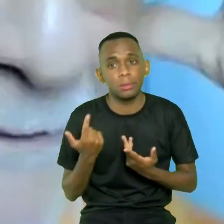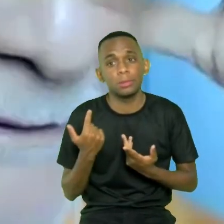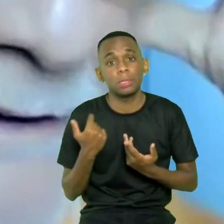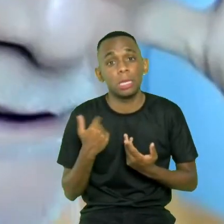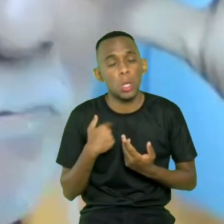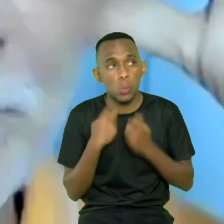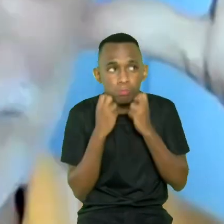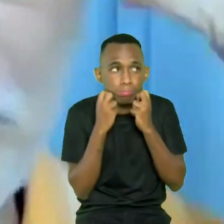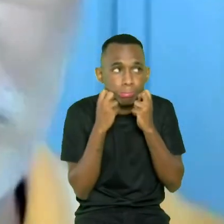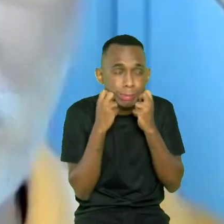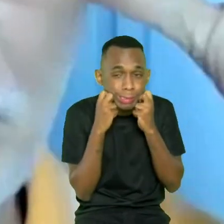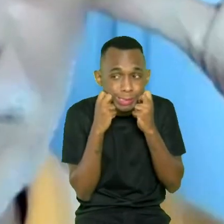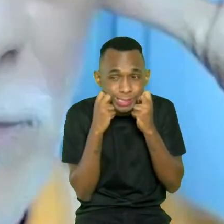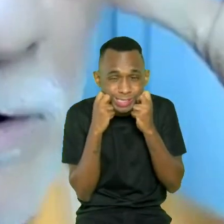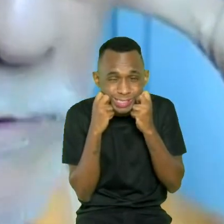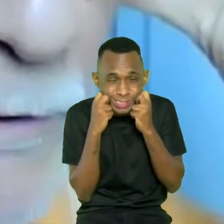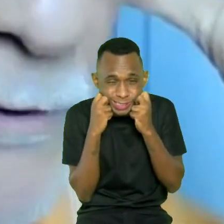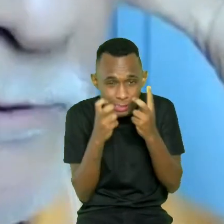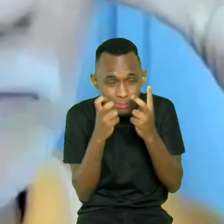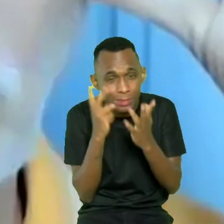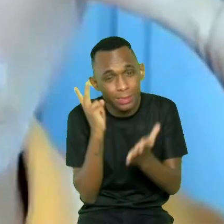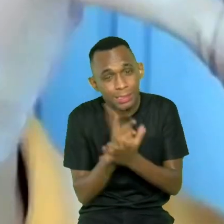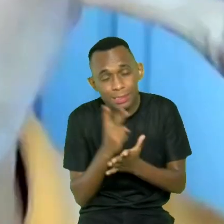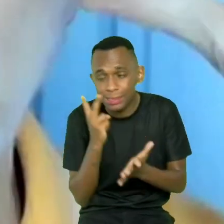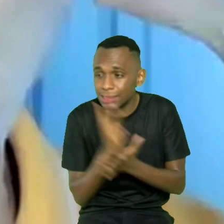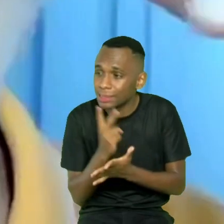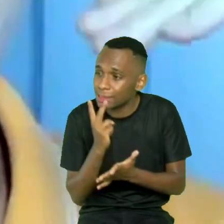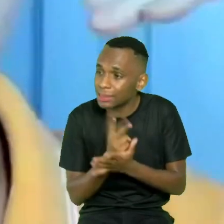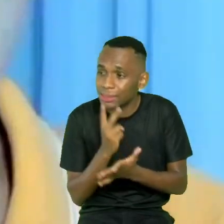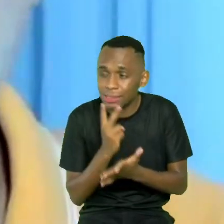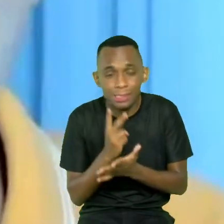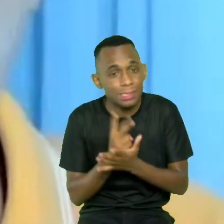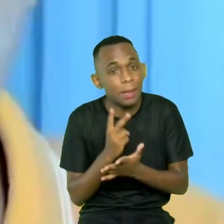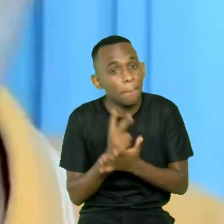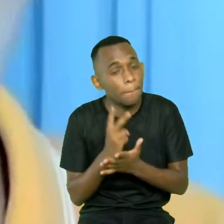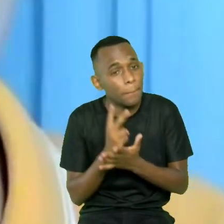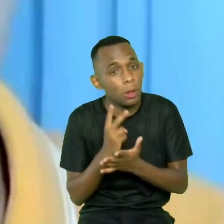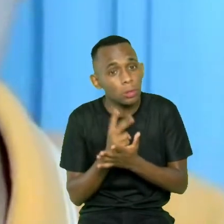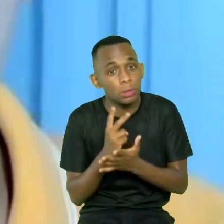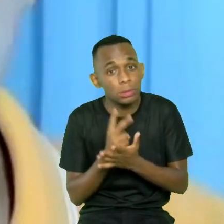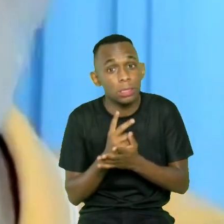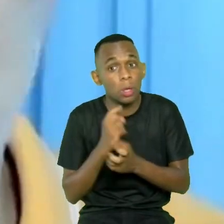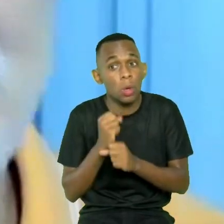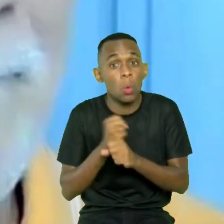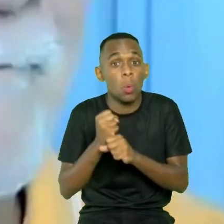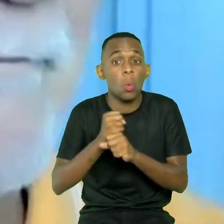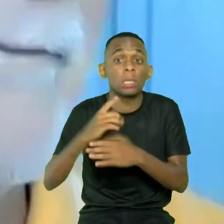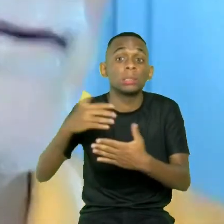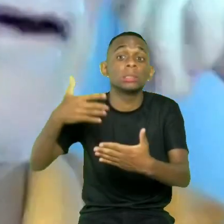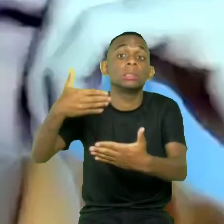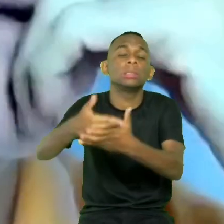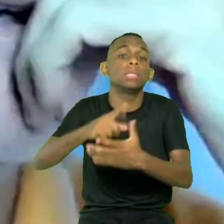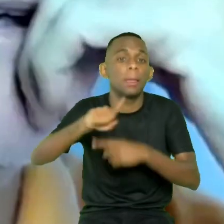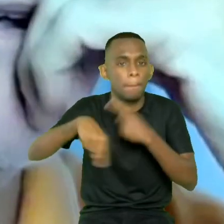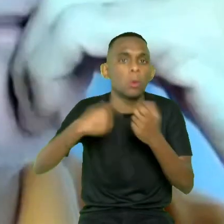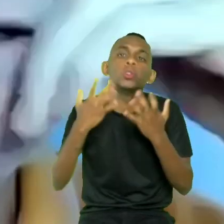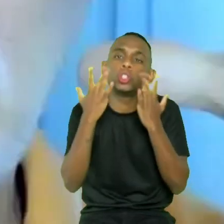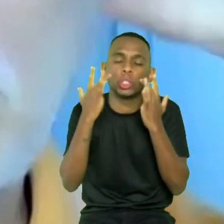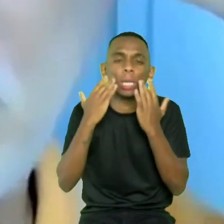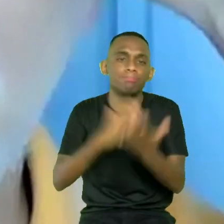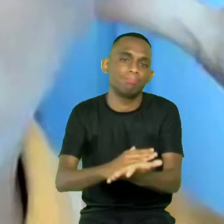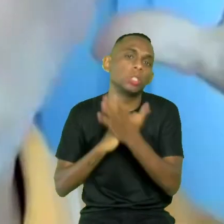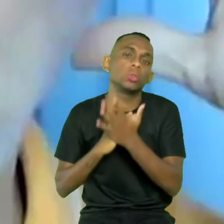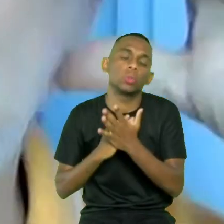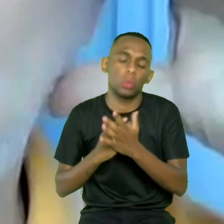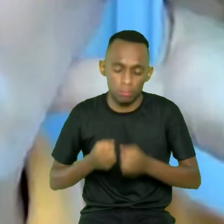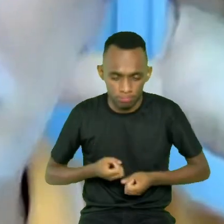né? Sempre fui tímido, o que me salvou muitos anos depois foi o teatro, que me deixou